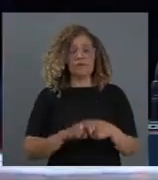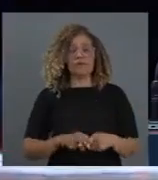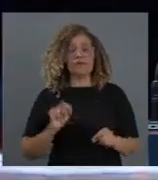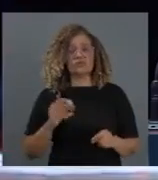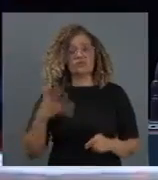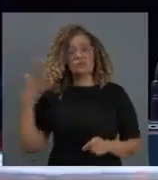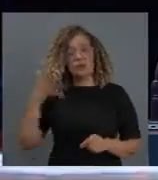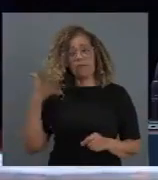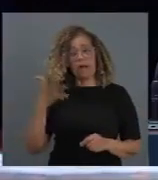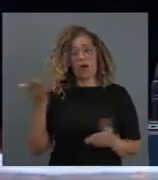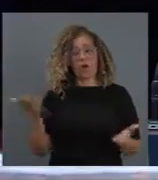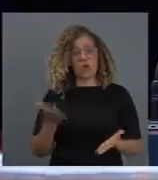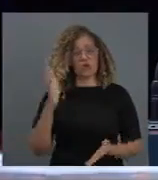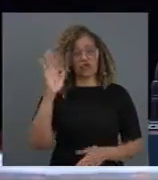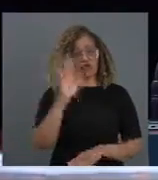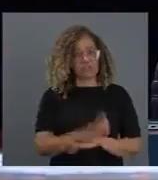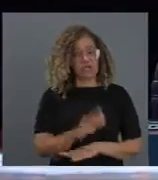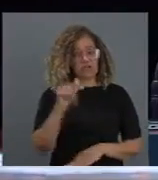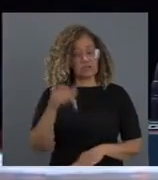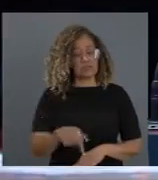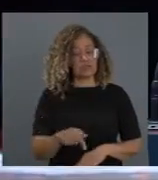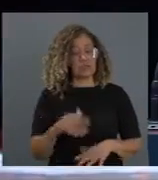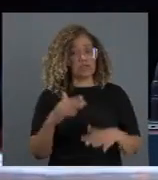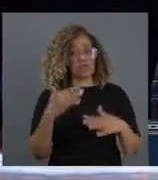hoje à tarde aqui no plenário do Senado.